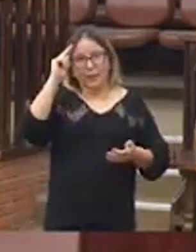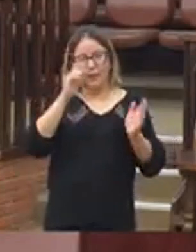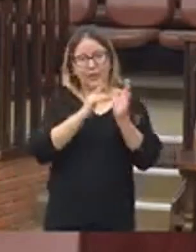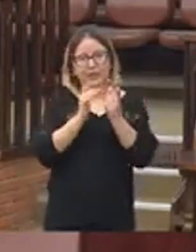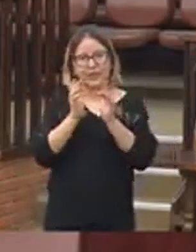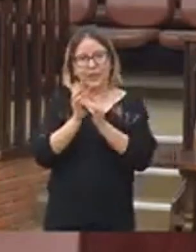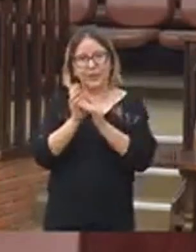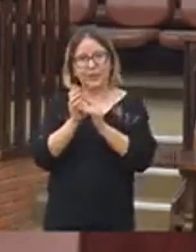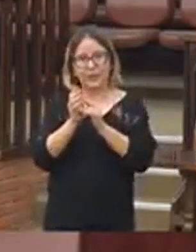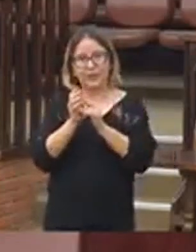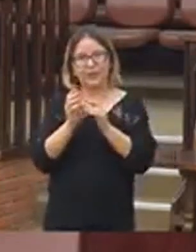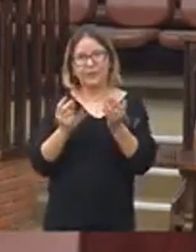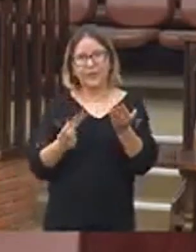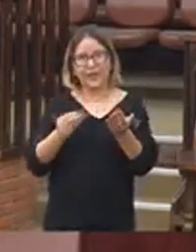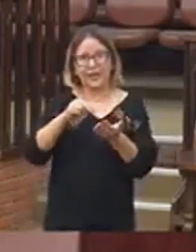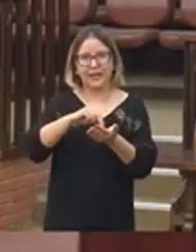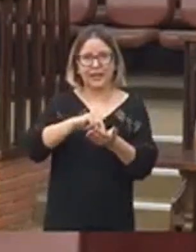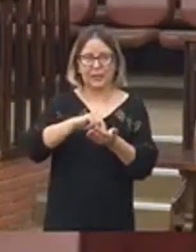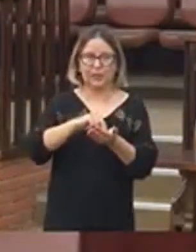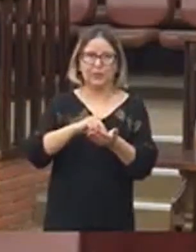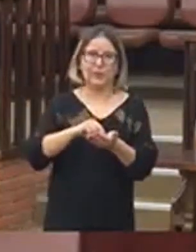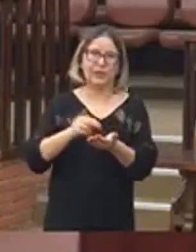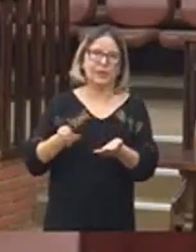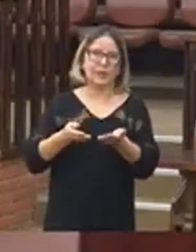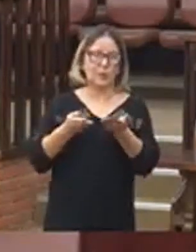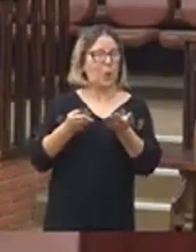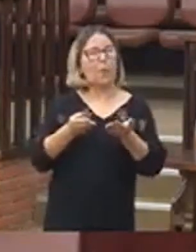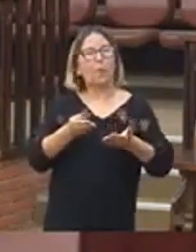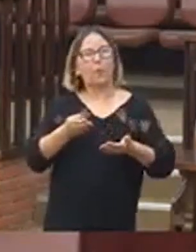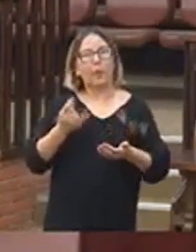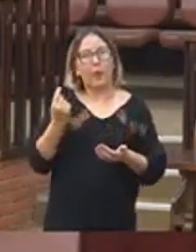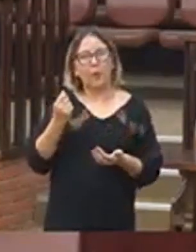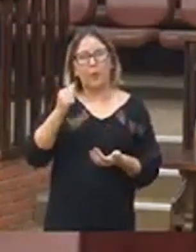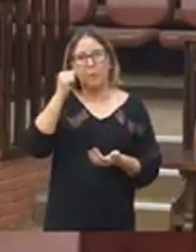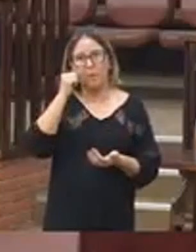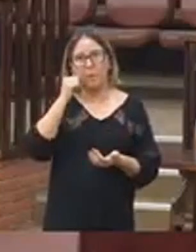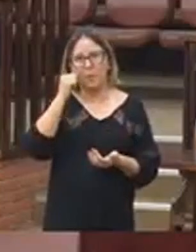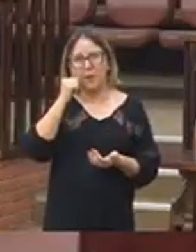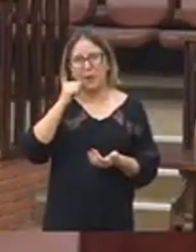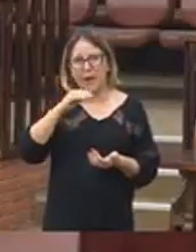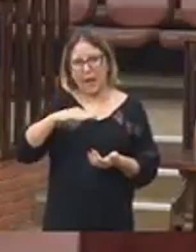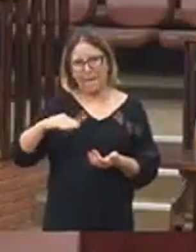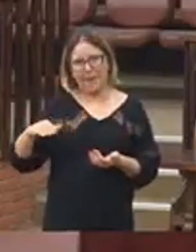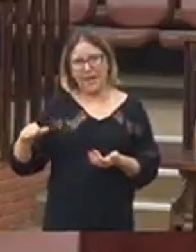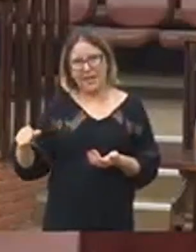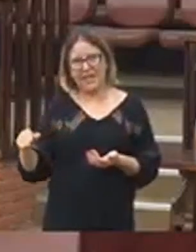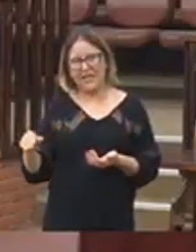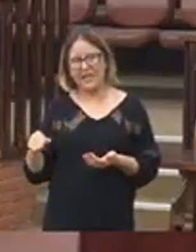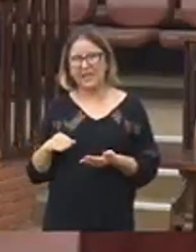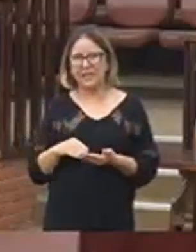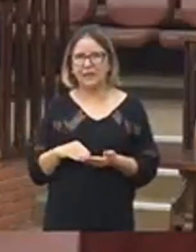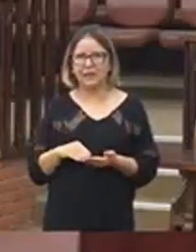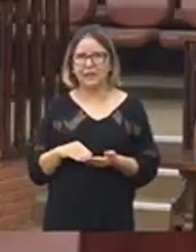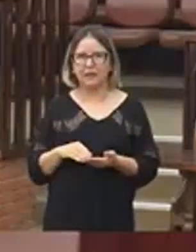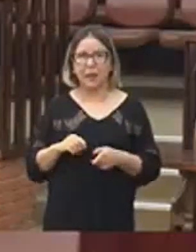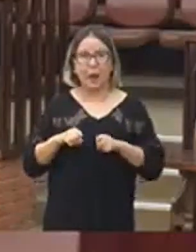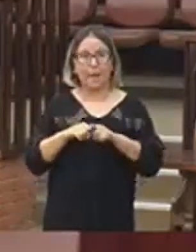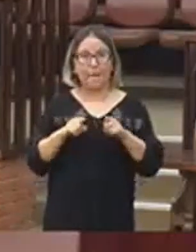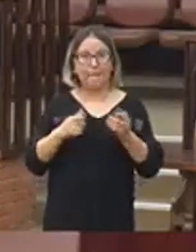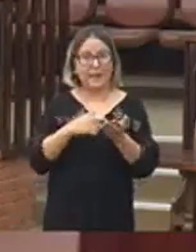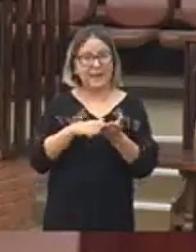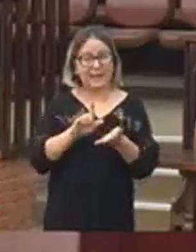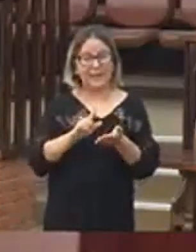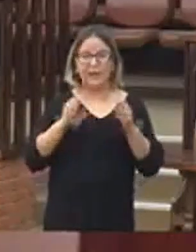que já era defunto de um dia, já estava de velório feito, mas de 4 dias, isso